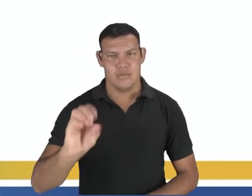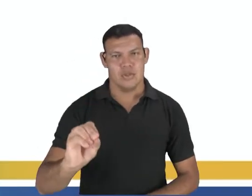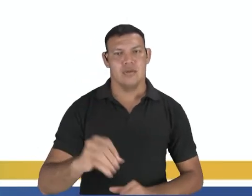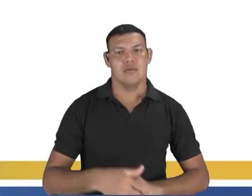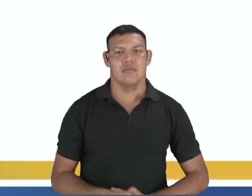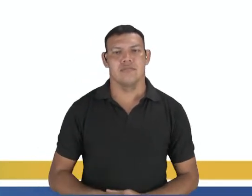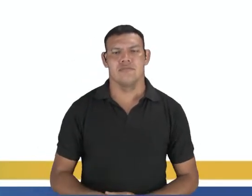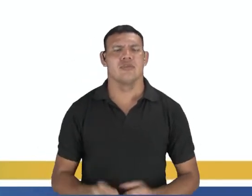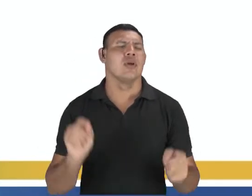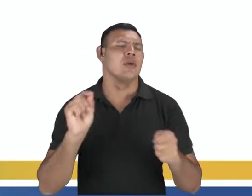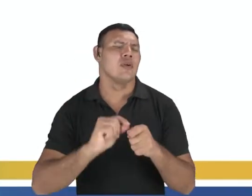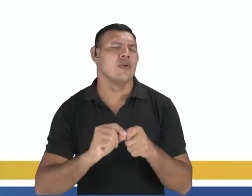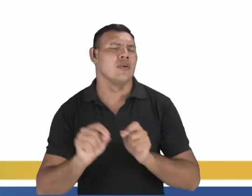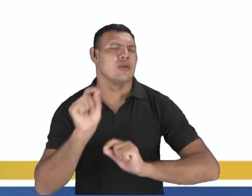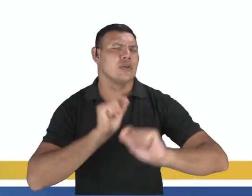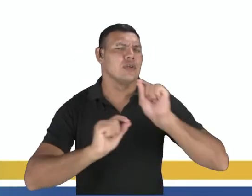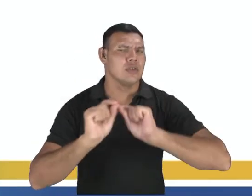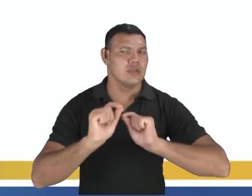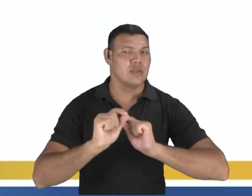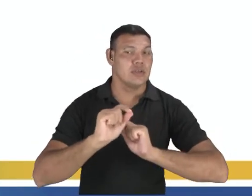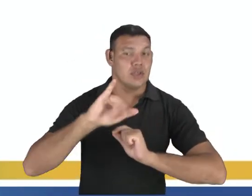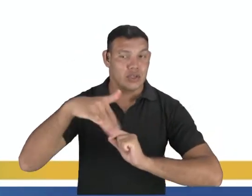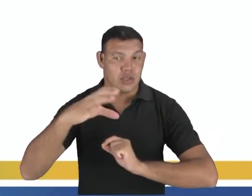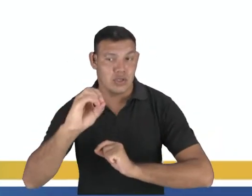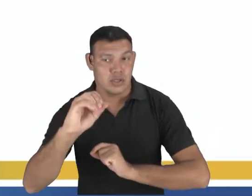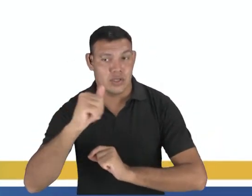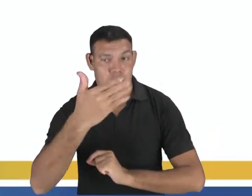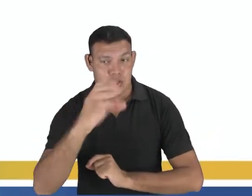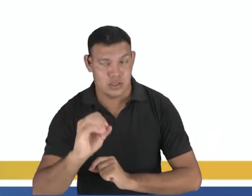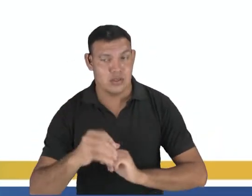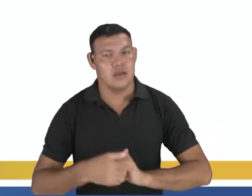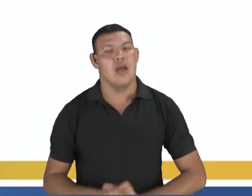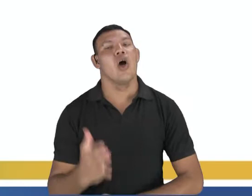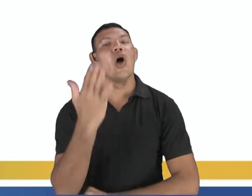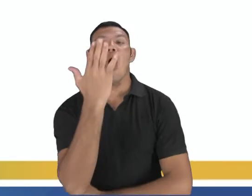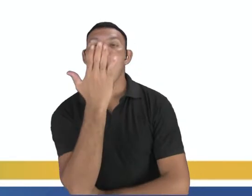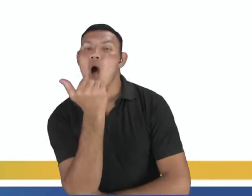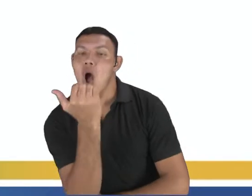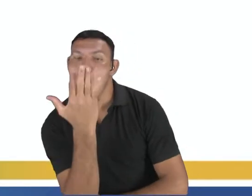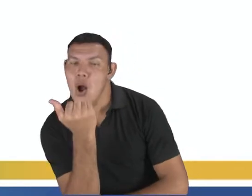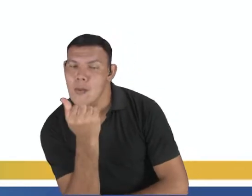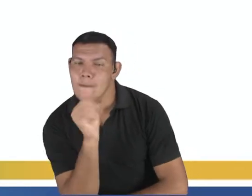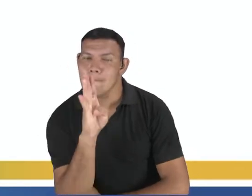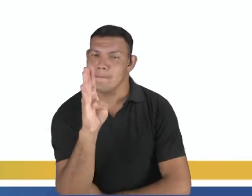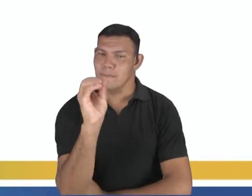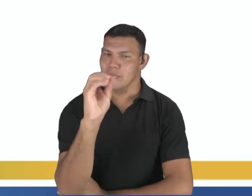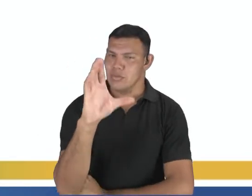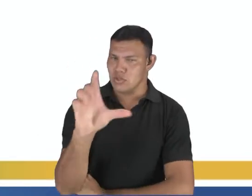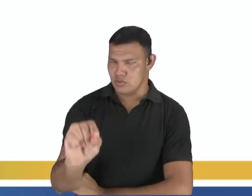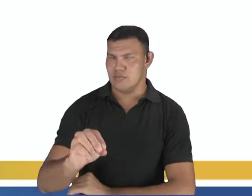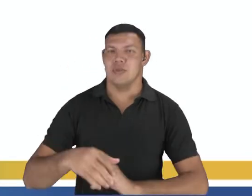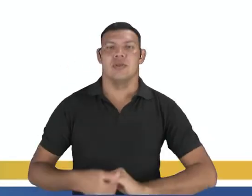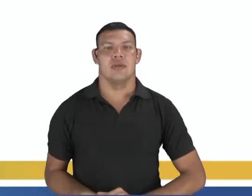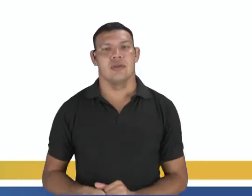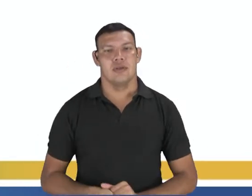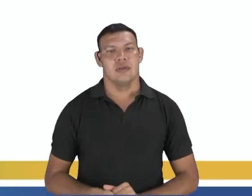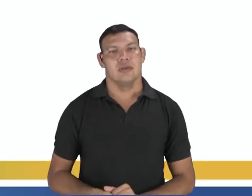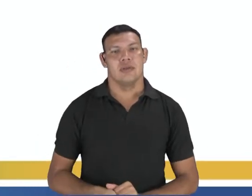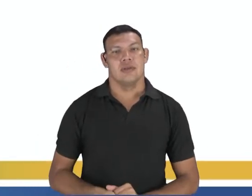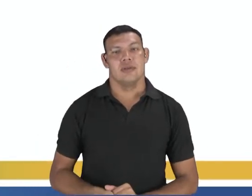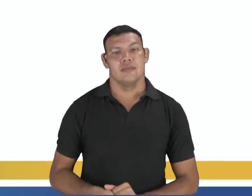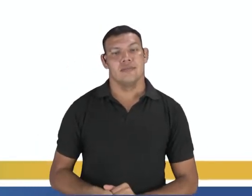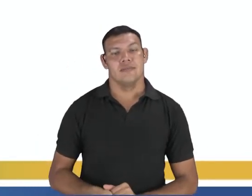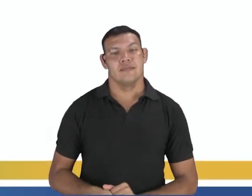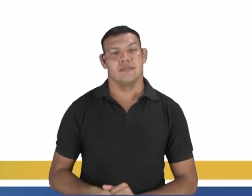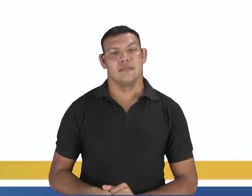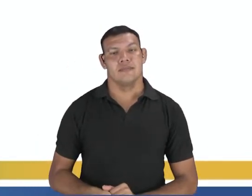o que fez João? Comeu o bolo. Olha a nossa segunda possibilidade de resposta.